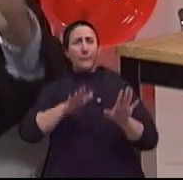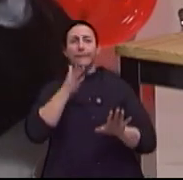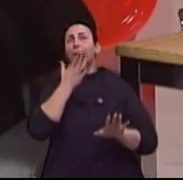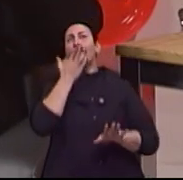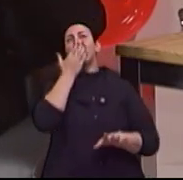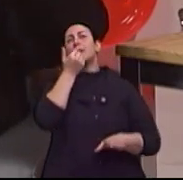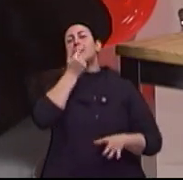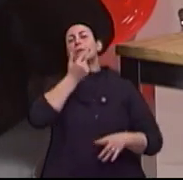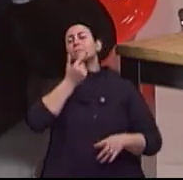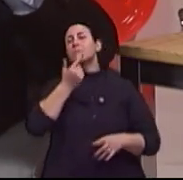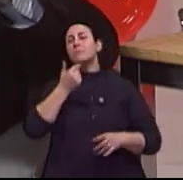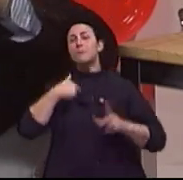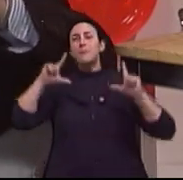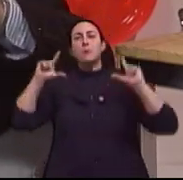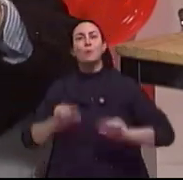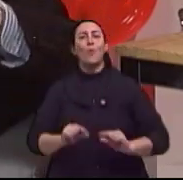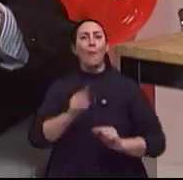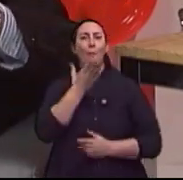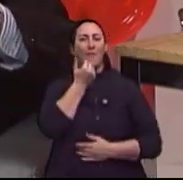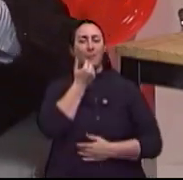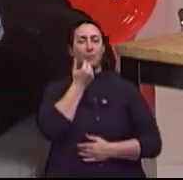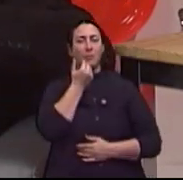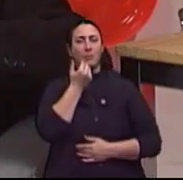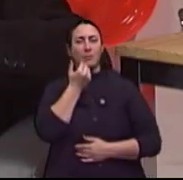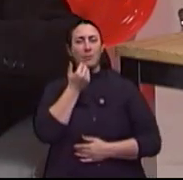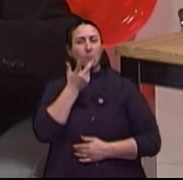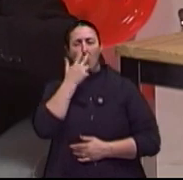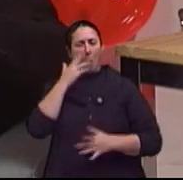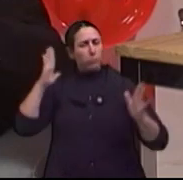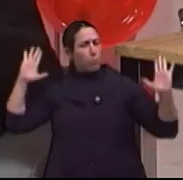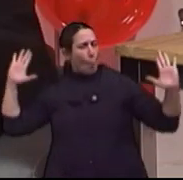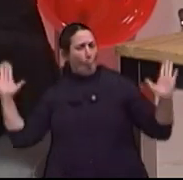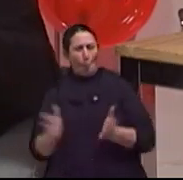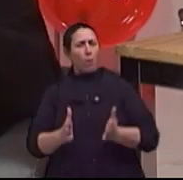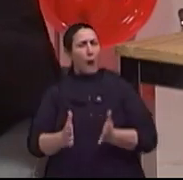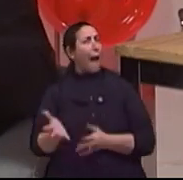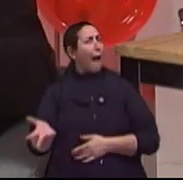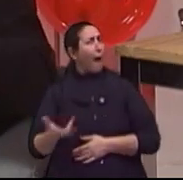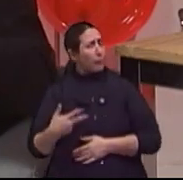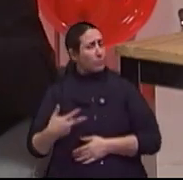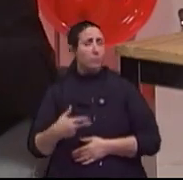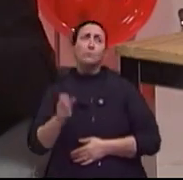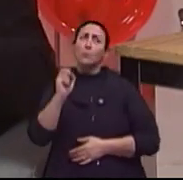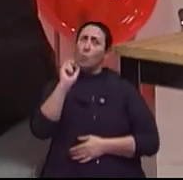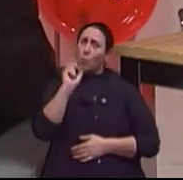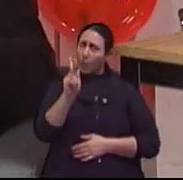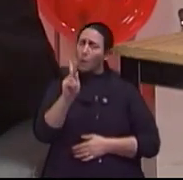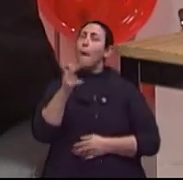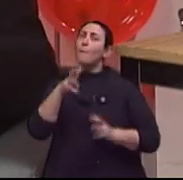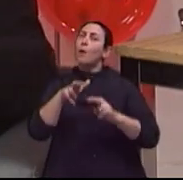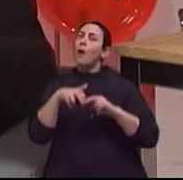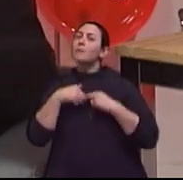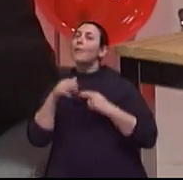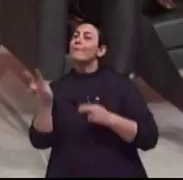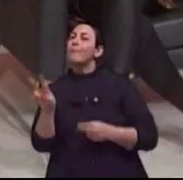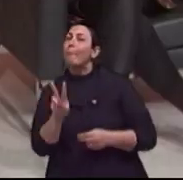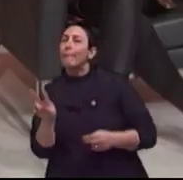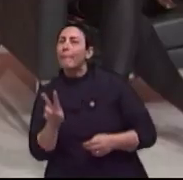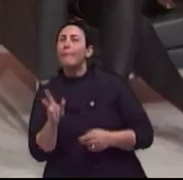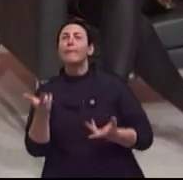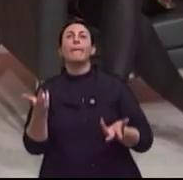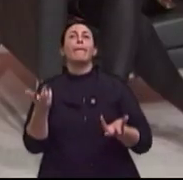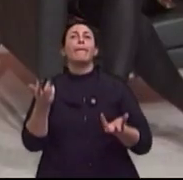restritivas diminuem abruptamente de peso Claro G ali tem uma deficiência de vitamina na sua